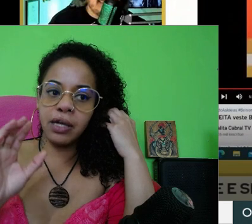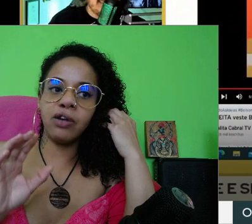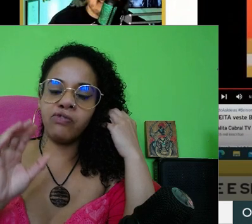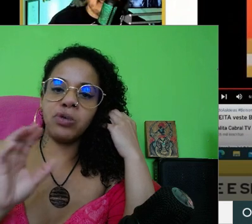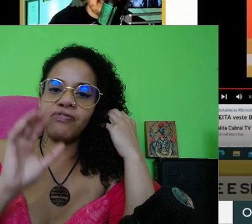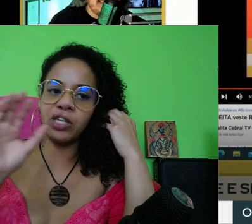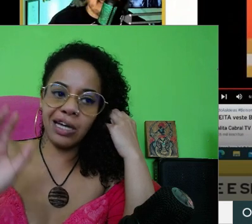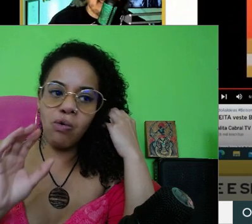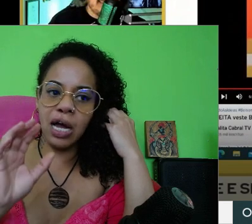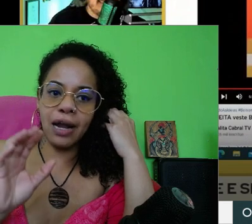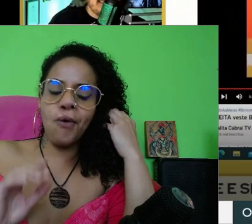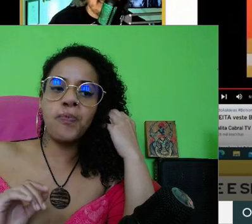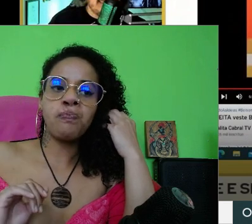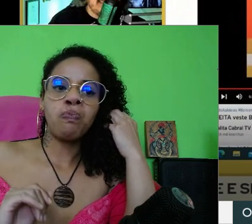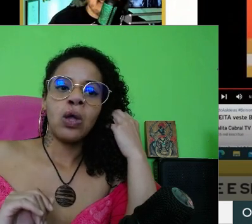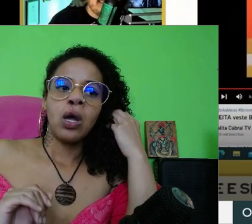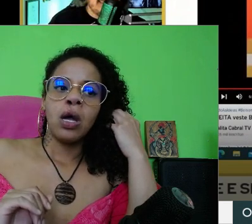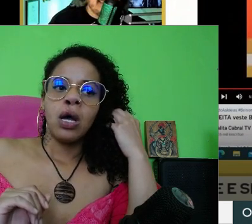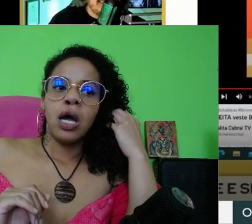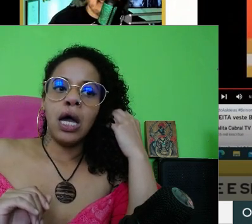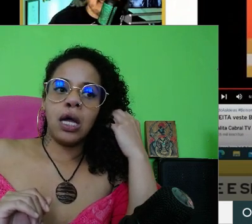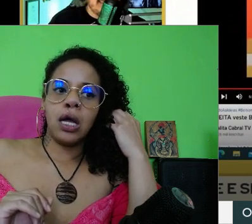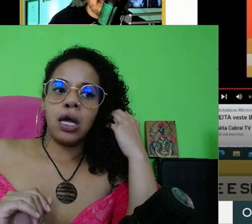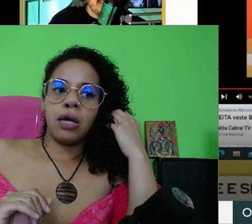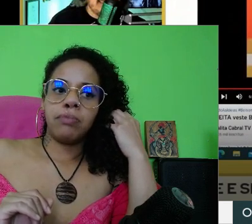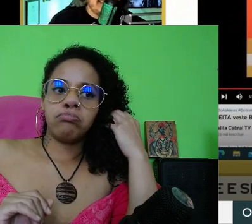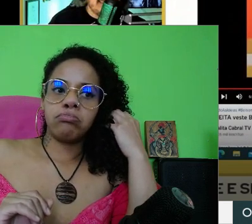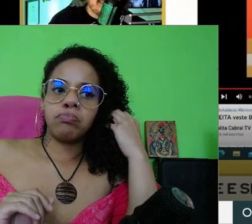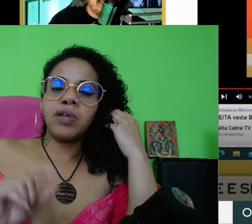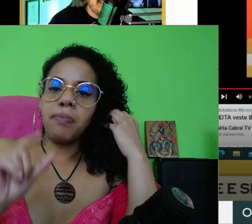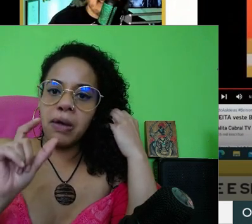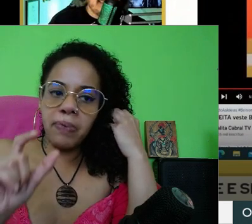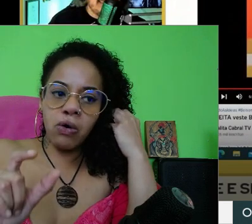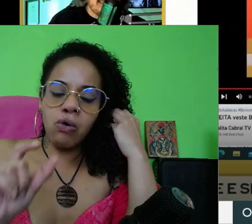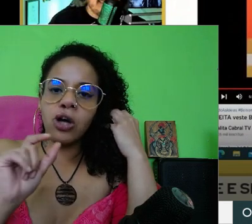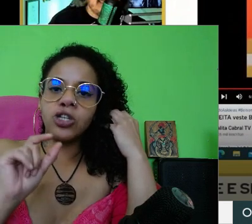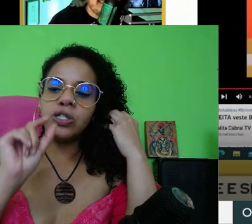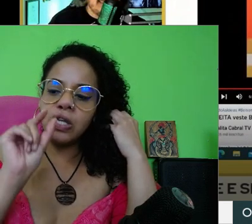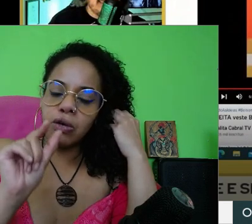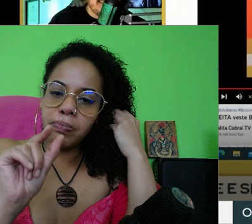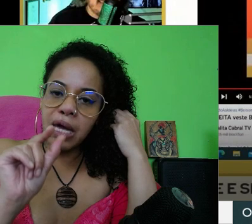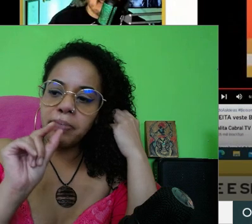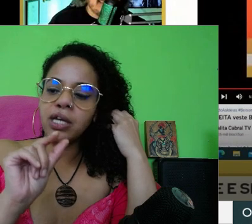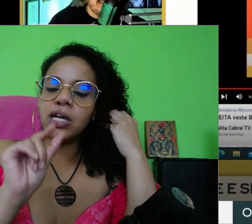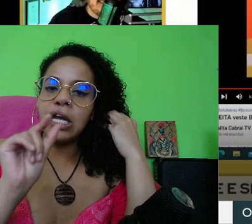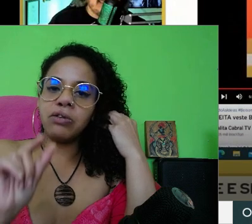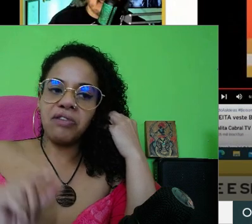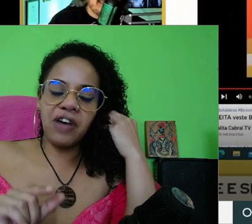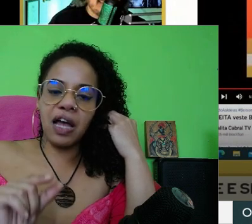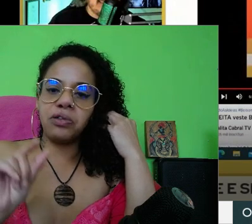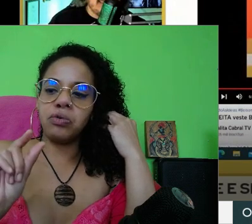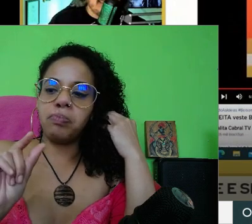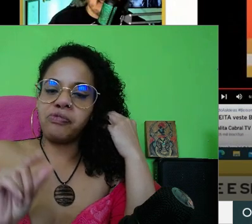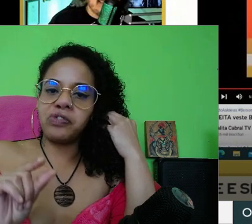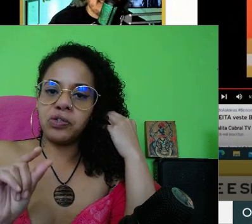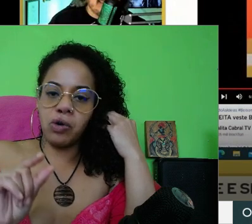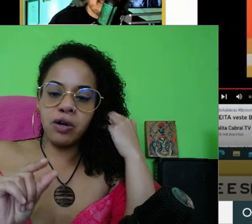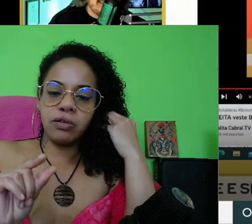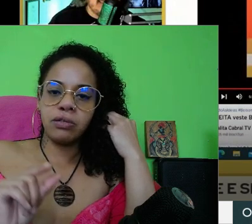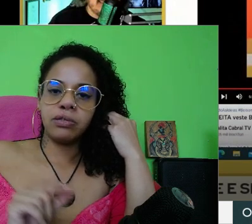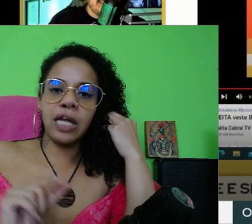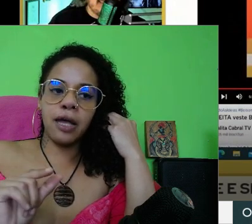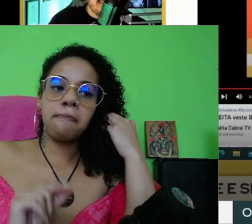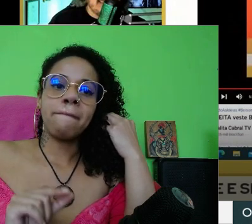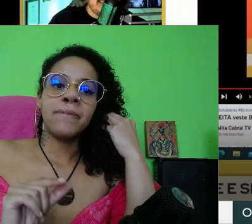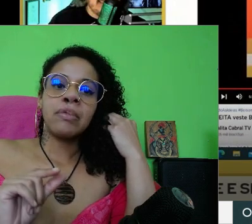né eu vou me referir ao canal também pegou um cortezinho bem pequenininho da fala do professor